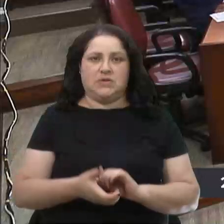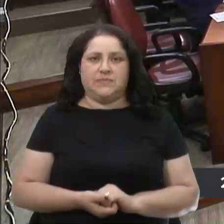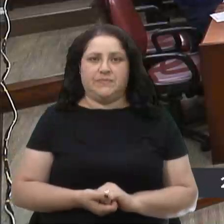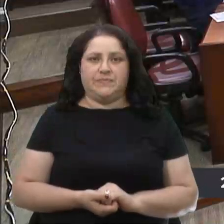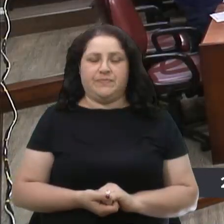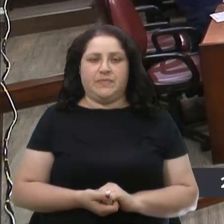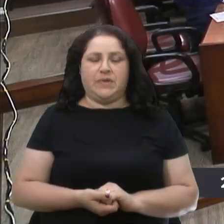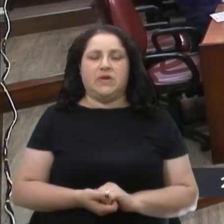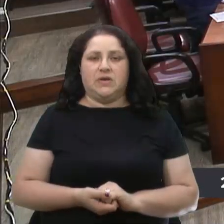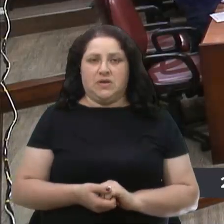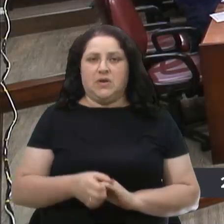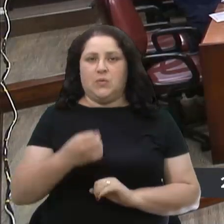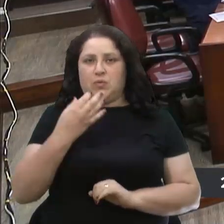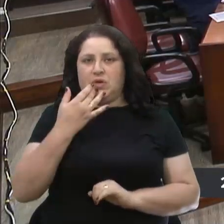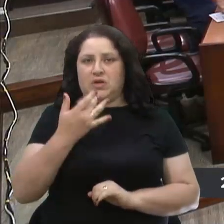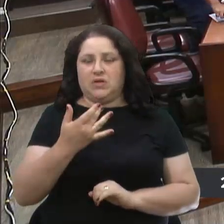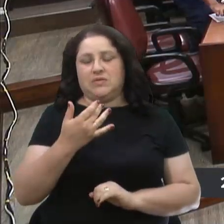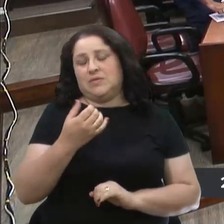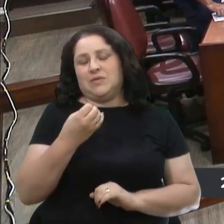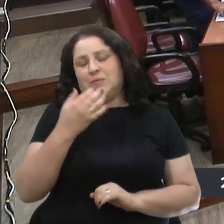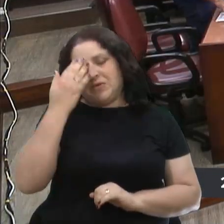no tema da reforma da Previdência,